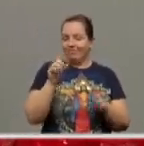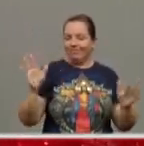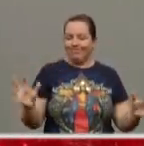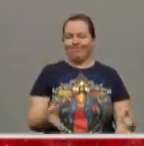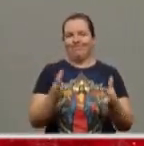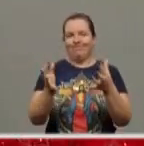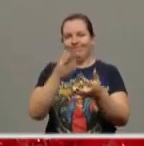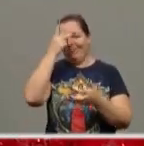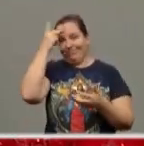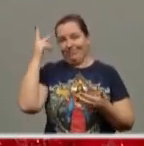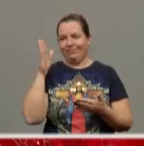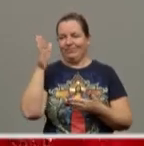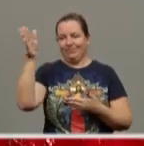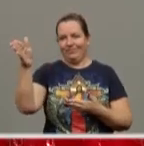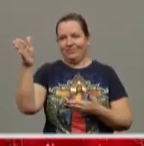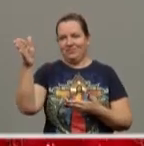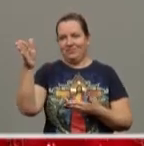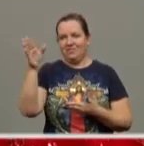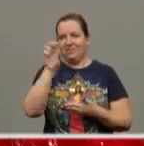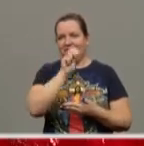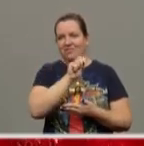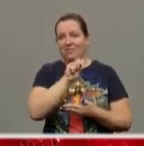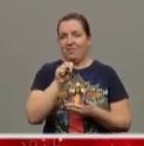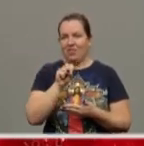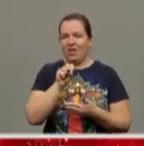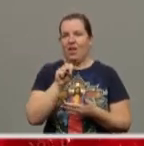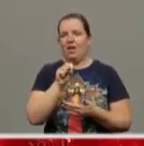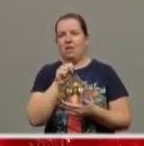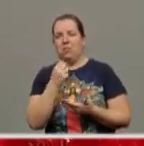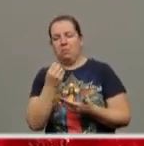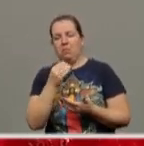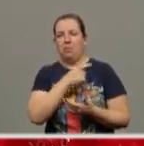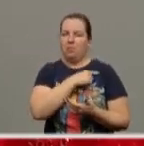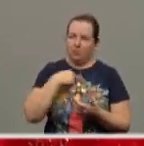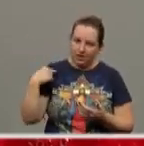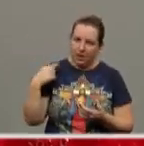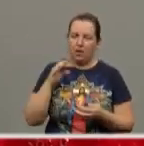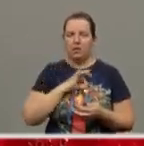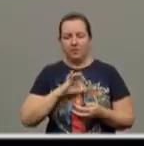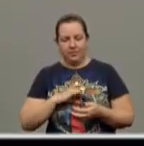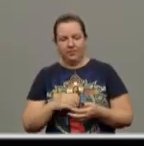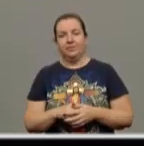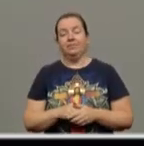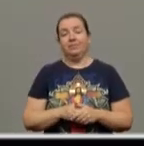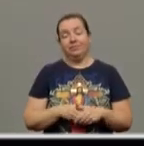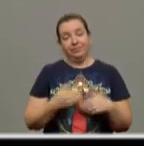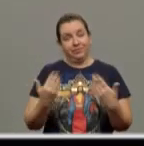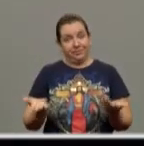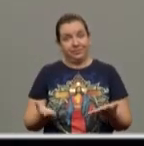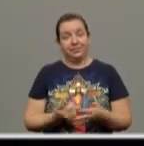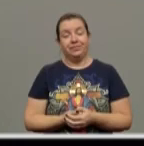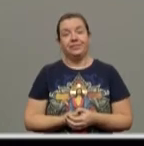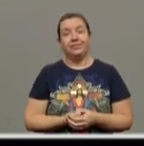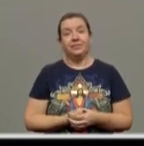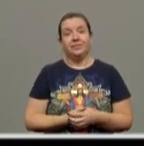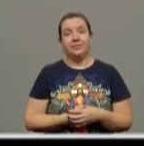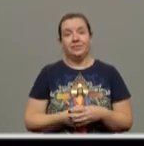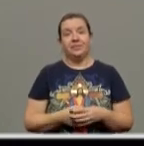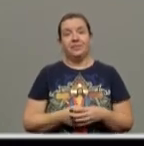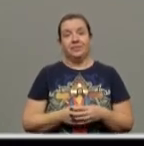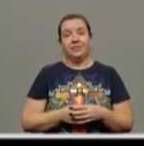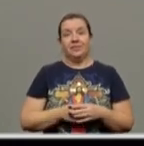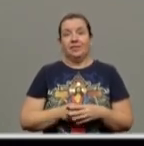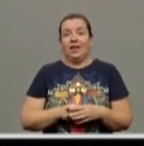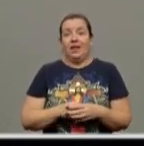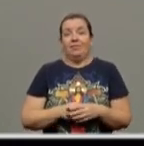muita gente que fala isso, que quer um sacerdote na família. Sabia disso? Alguém que